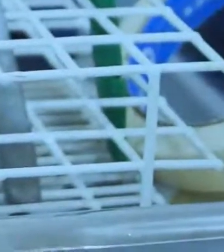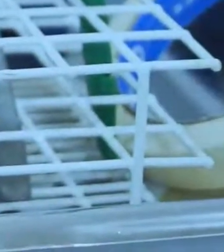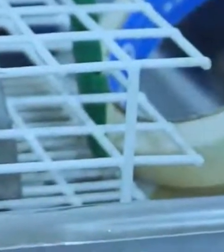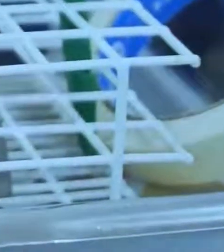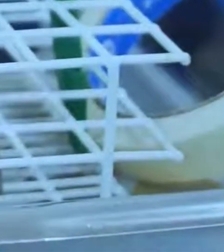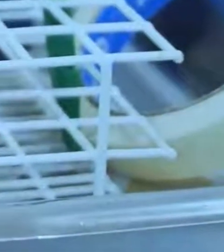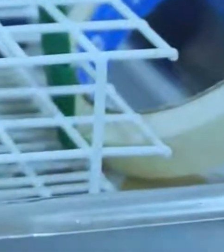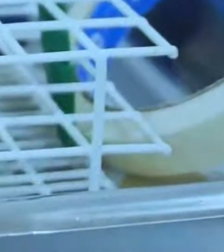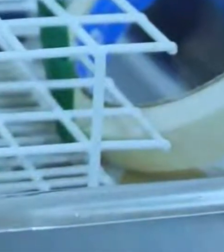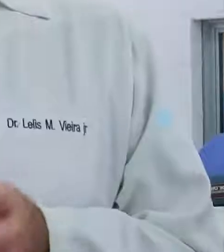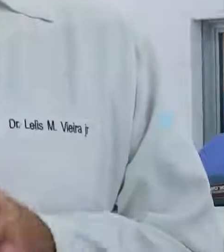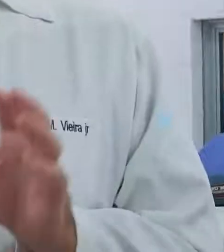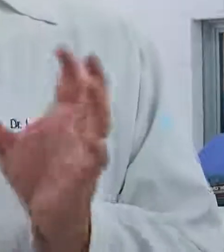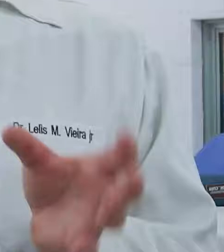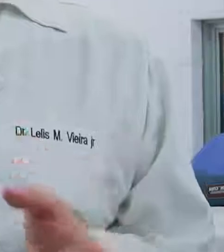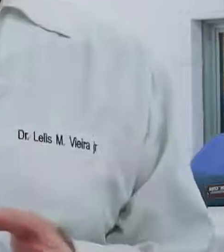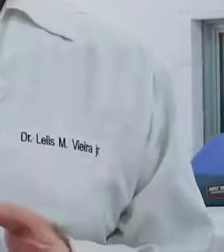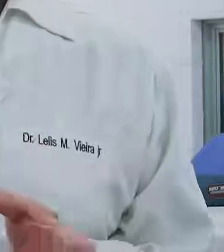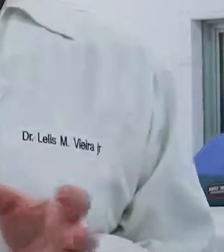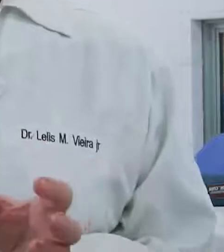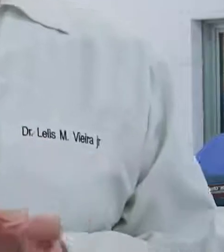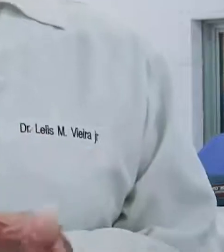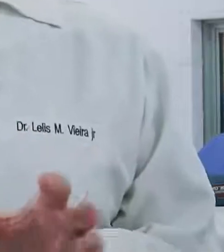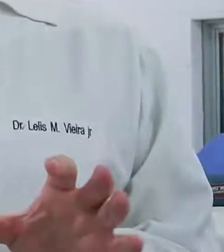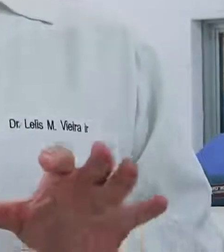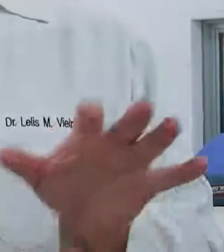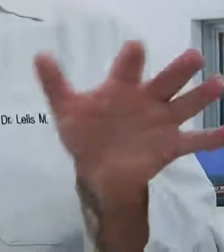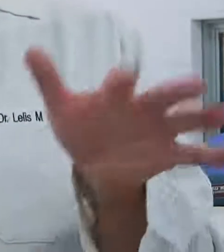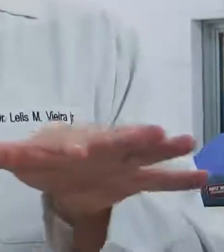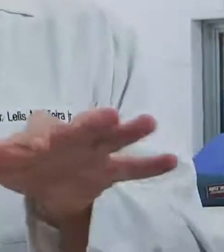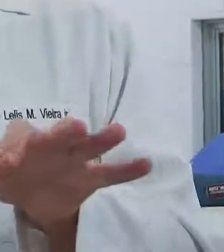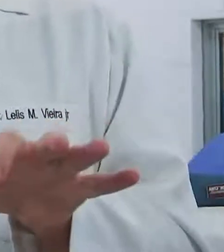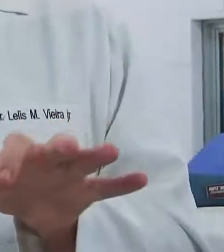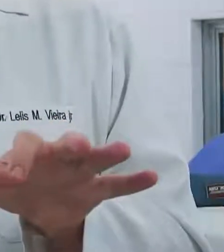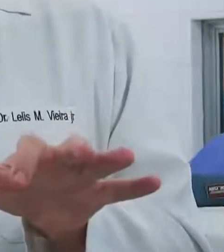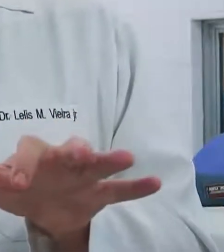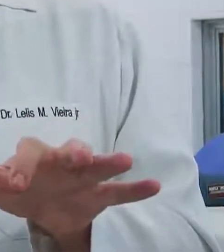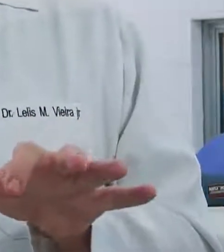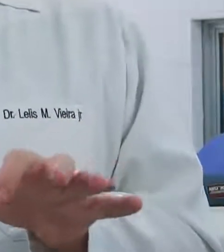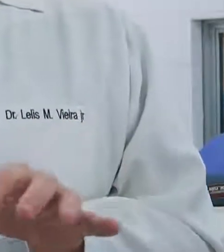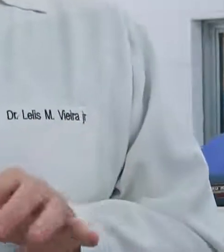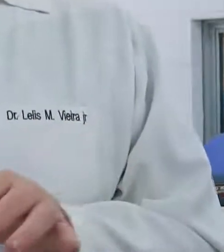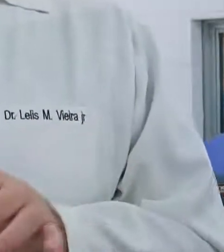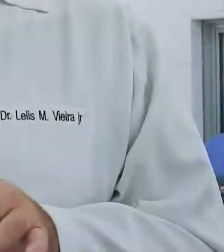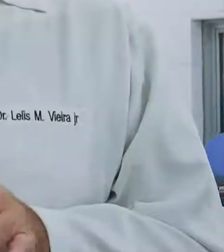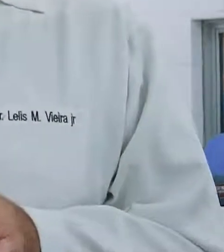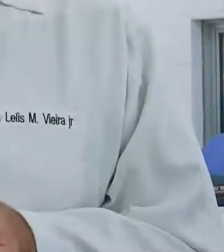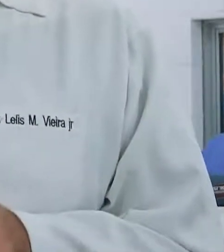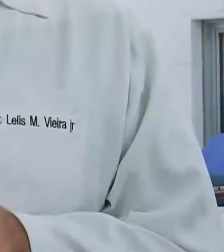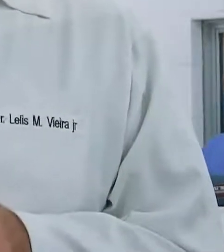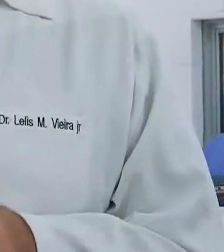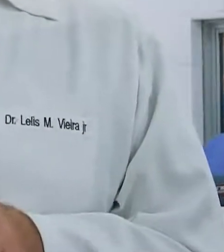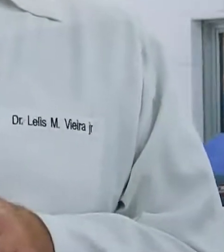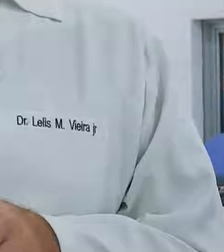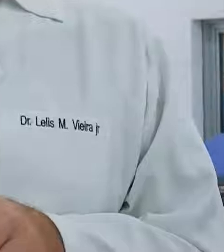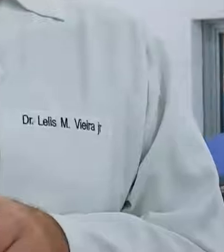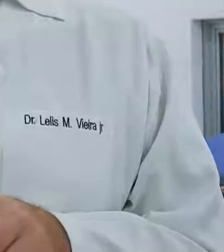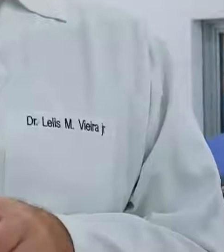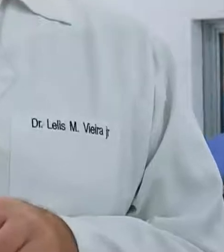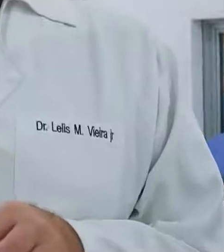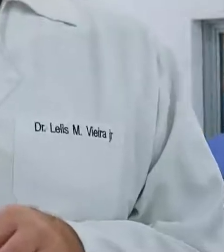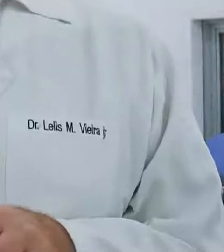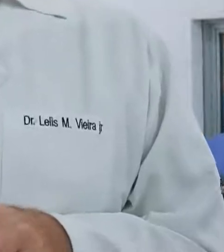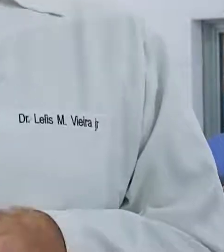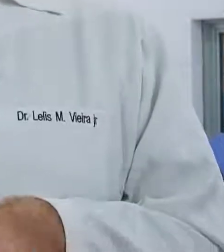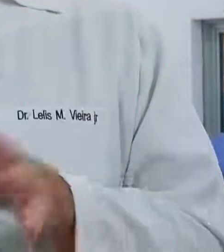classificou, se convencionou dentro do necessário para o uso colocar ABO e RH. Existem mais 30 e tantos tipos